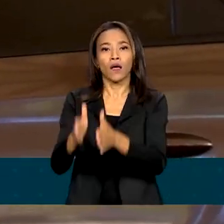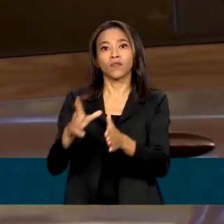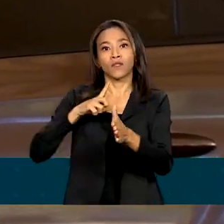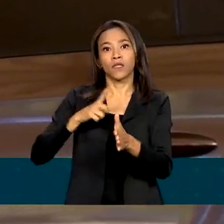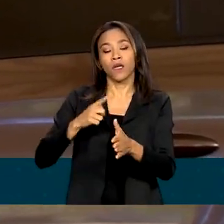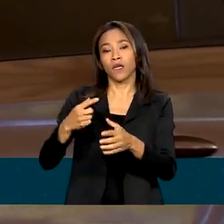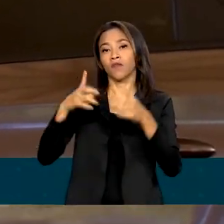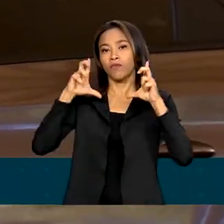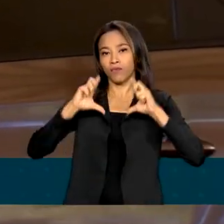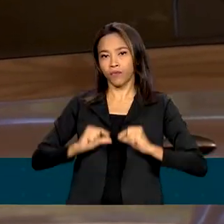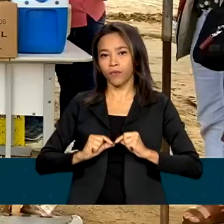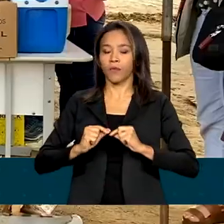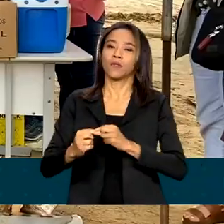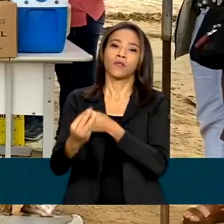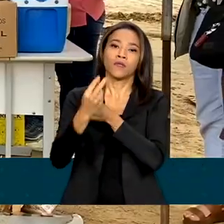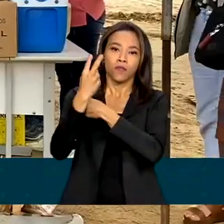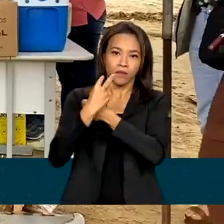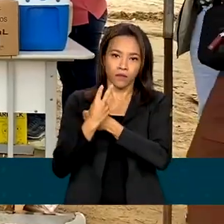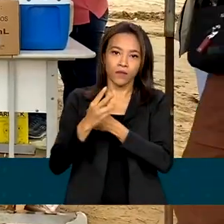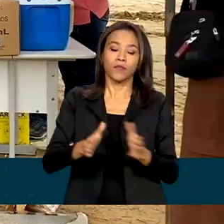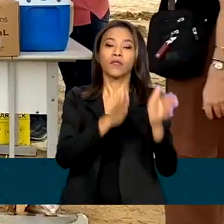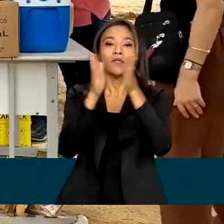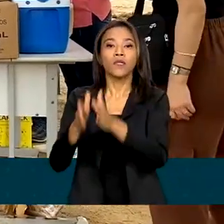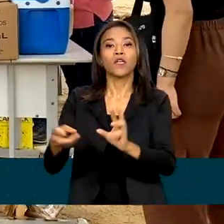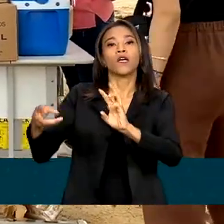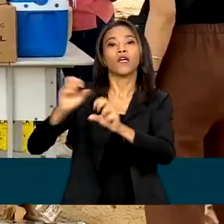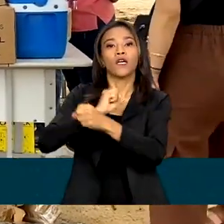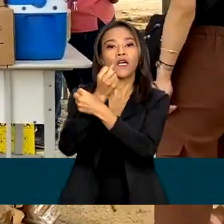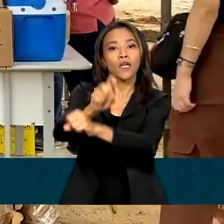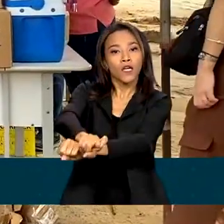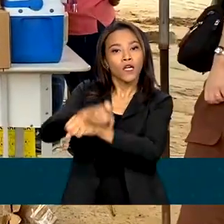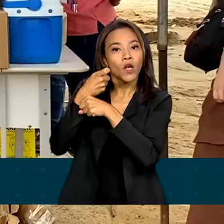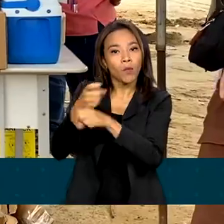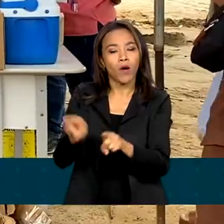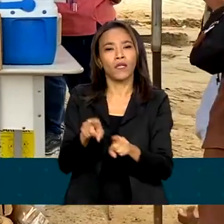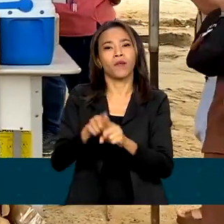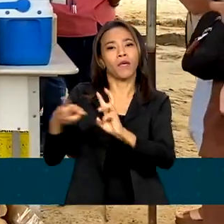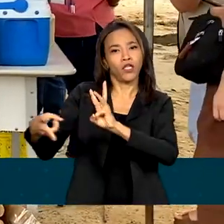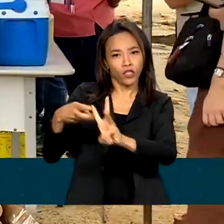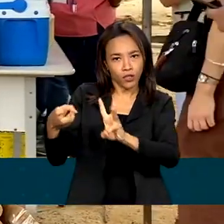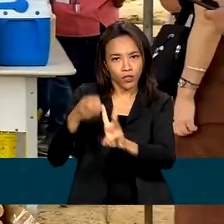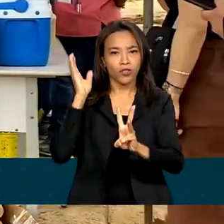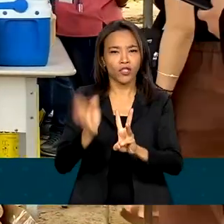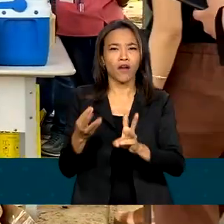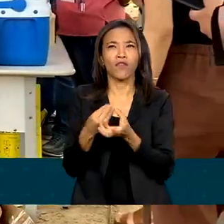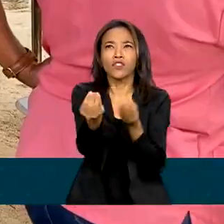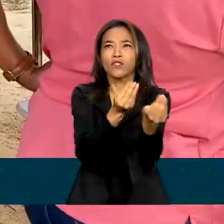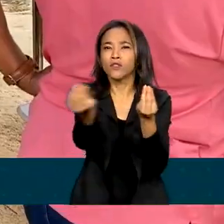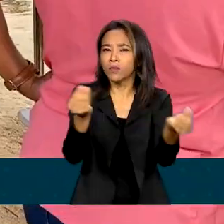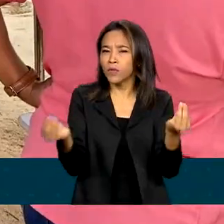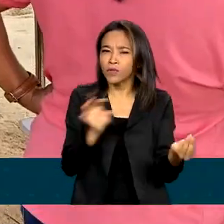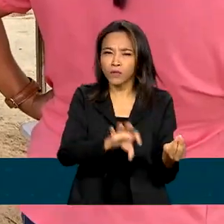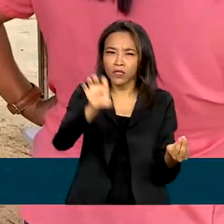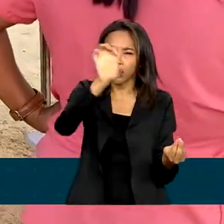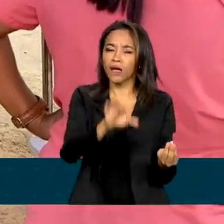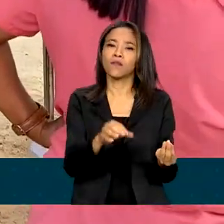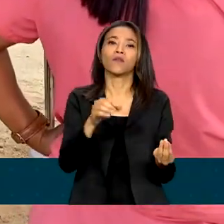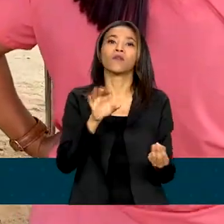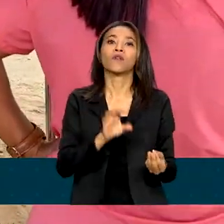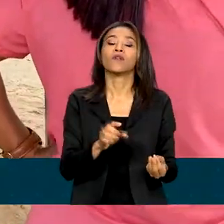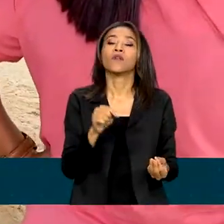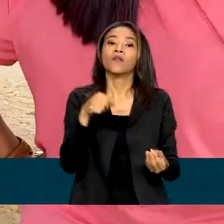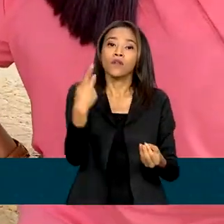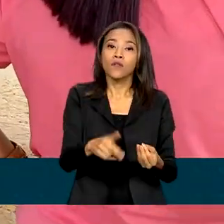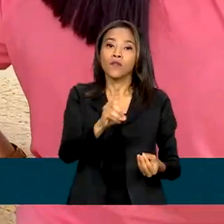quilombolas e também os indígenas. Ao todo, foram distribuídas em todos os estados e no Distrito Federal 19 milhões de doses.